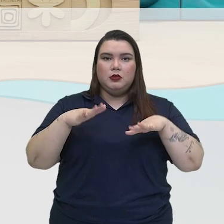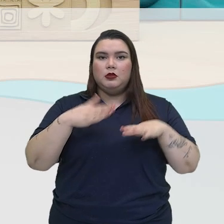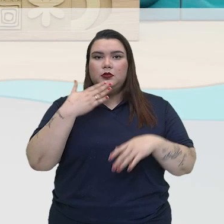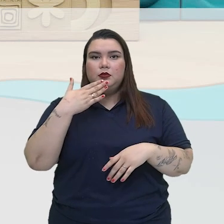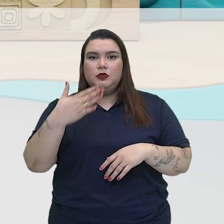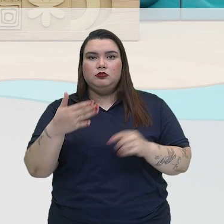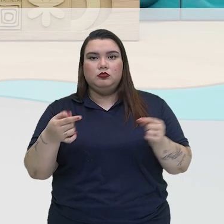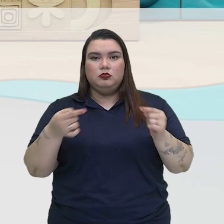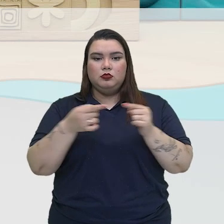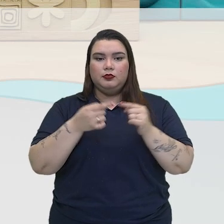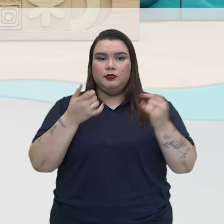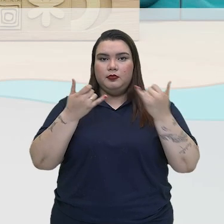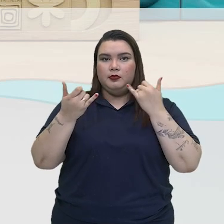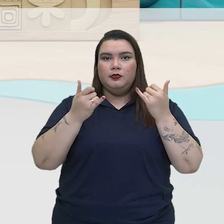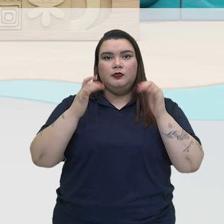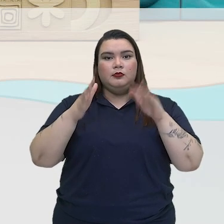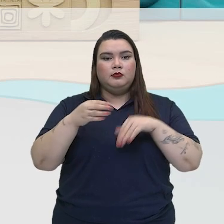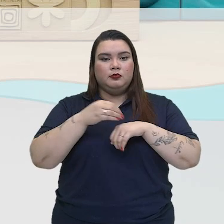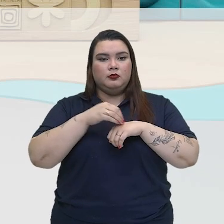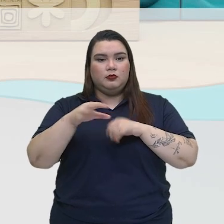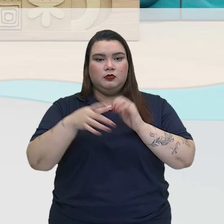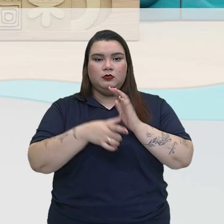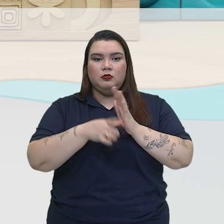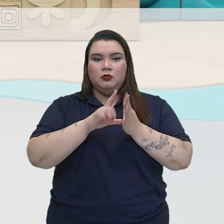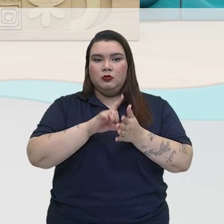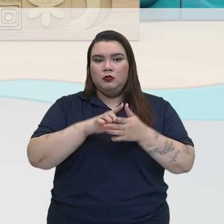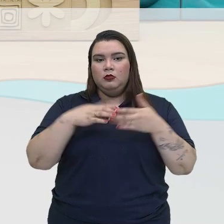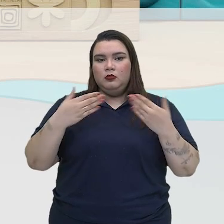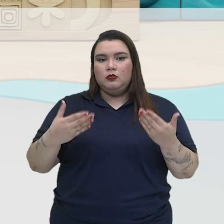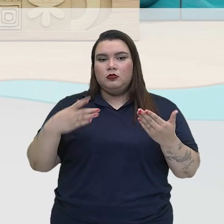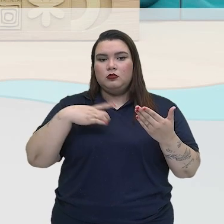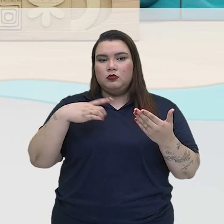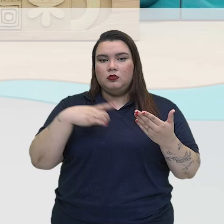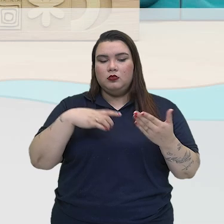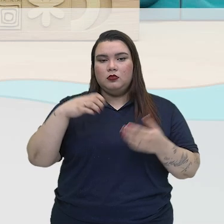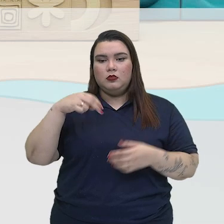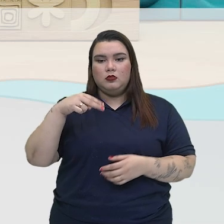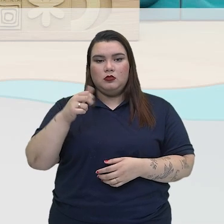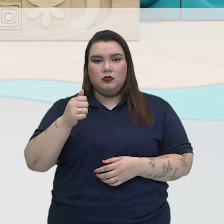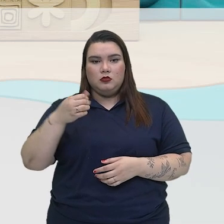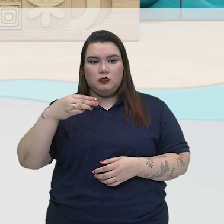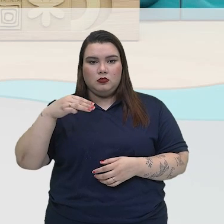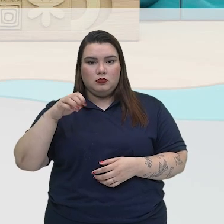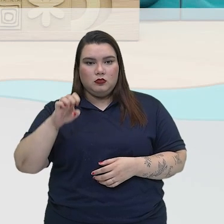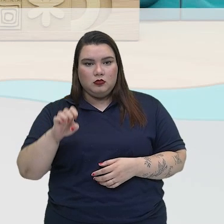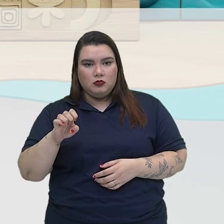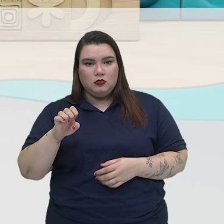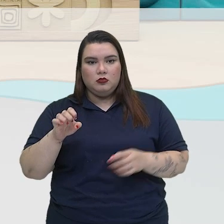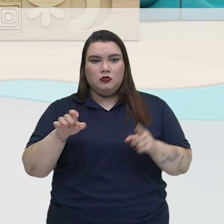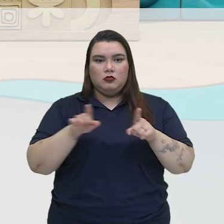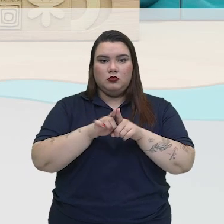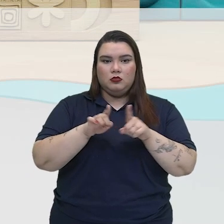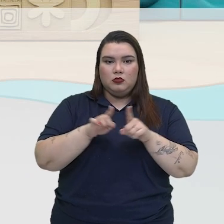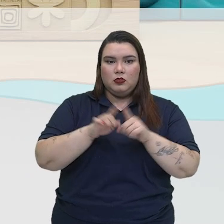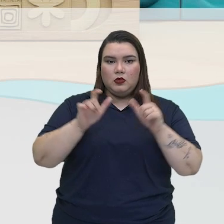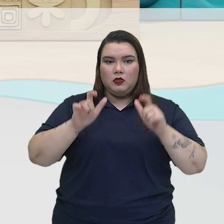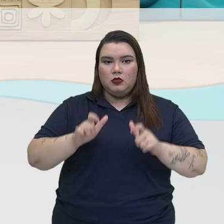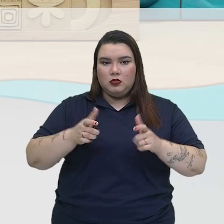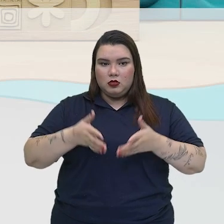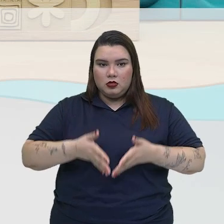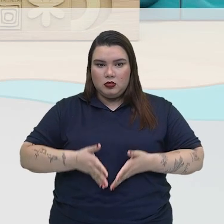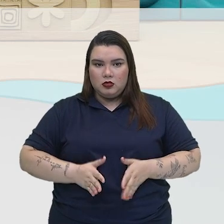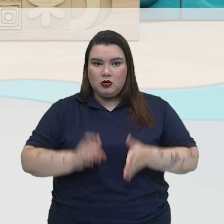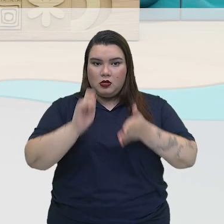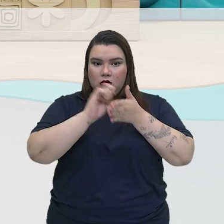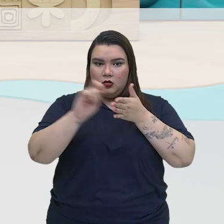pedida nessas situações que nós já mencionamos aqui. Então, nós temos name, place of birth, lugar de nascimento. Vocês estão